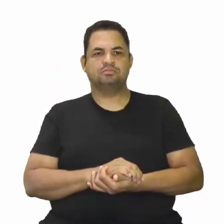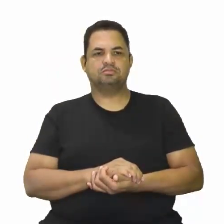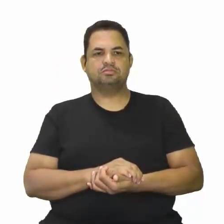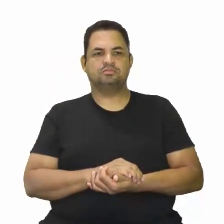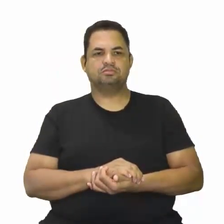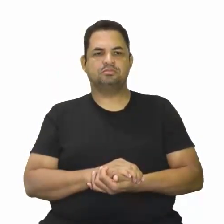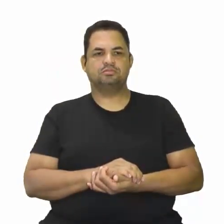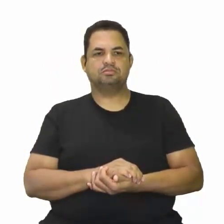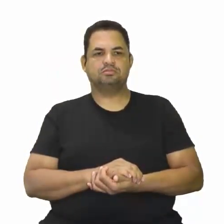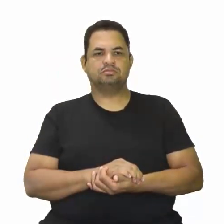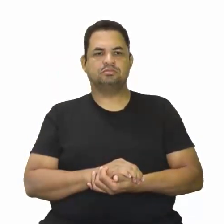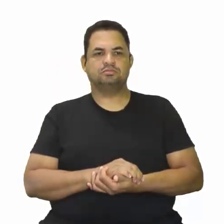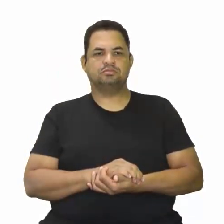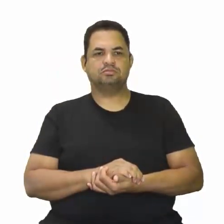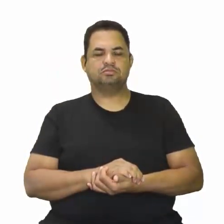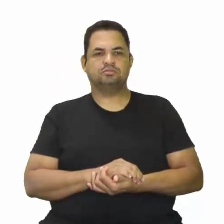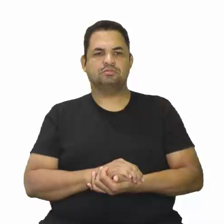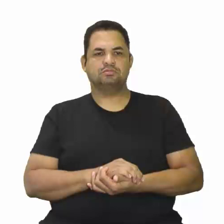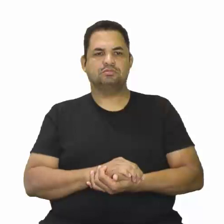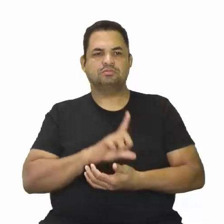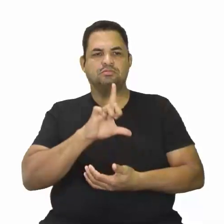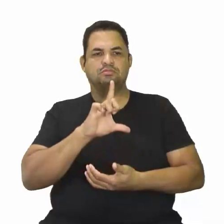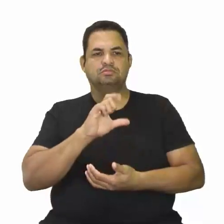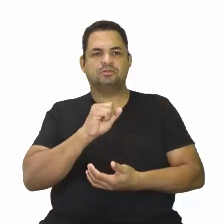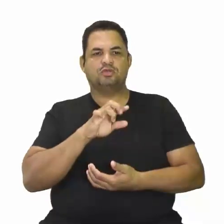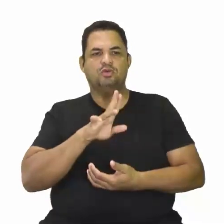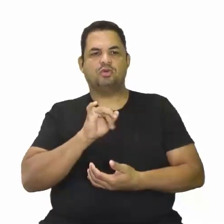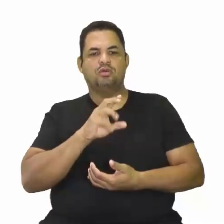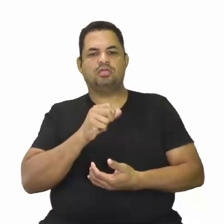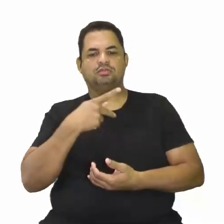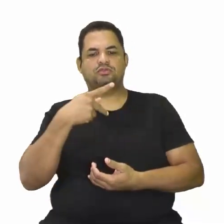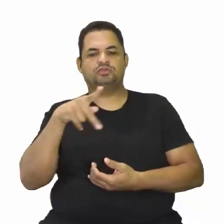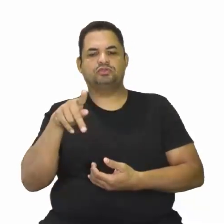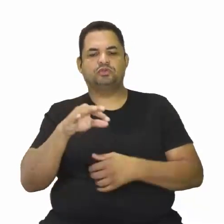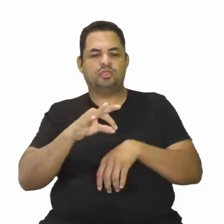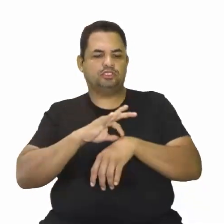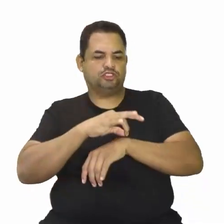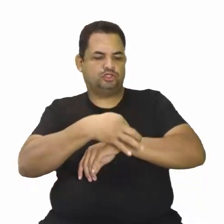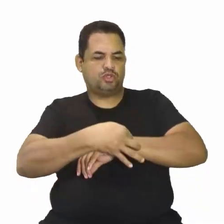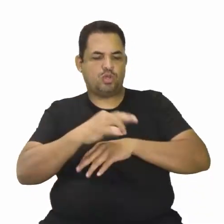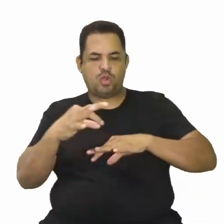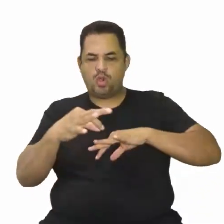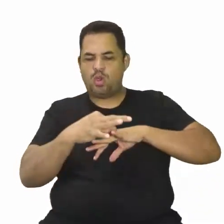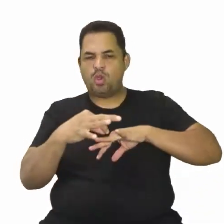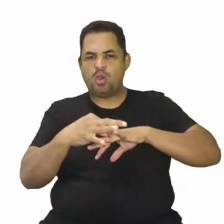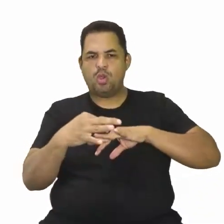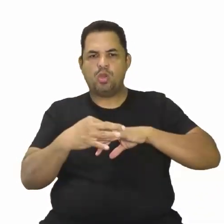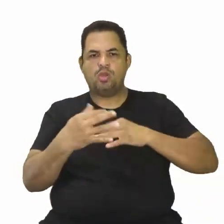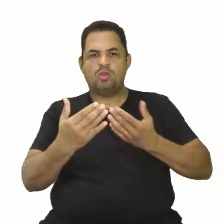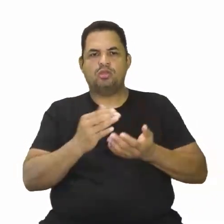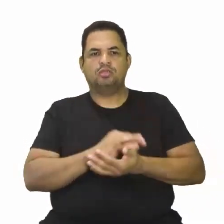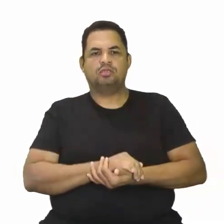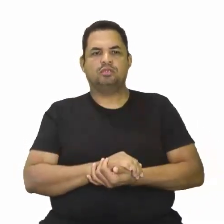sus joias. Lorena, suas joias. Mis